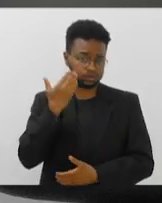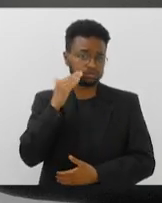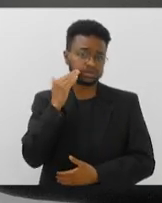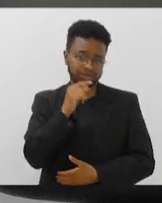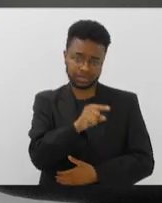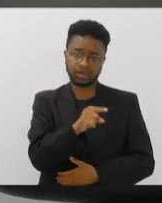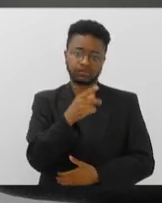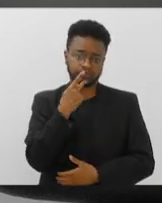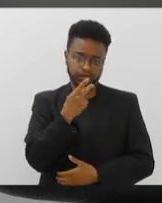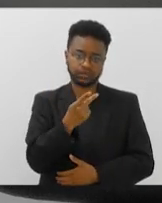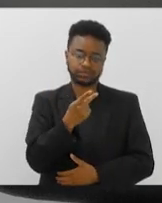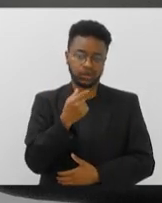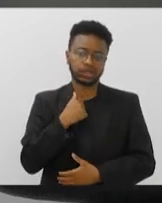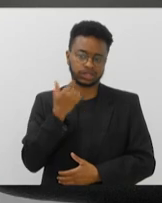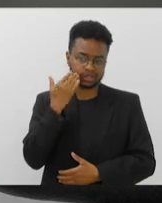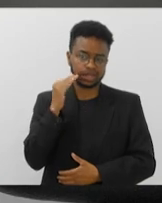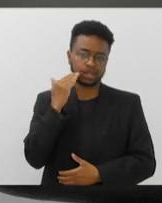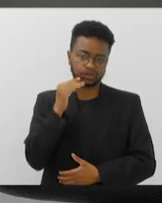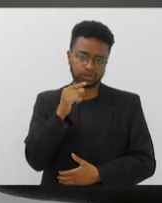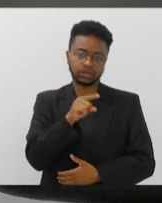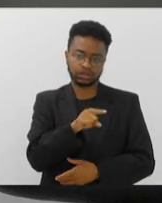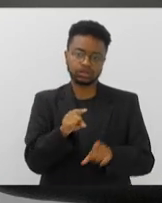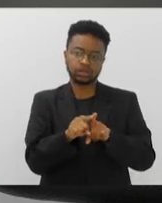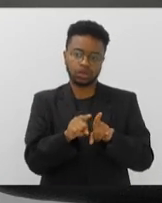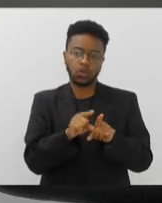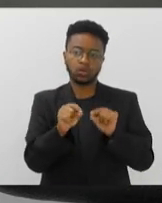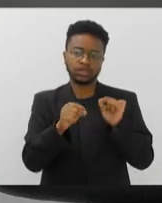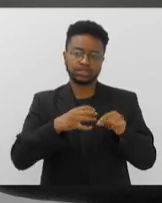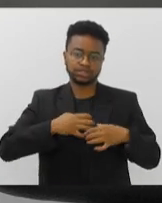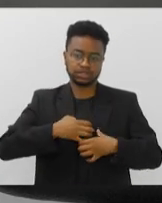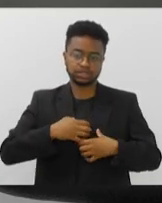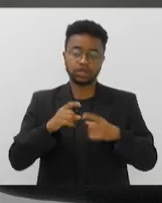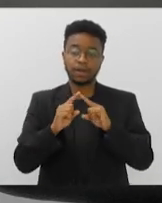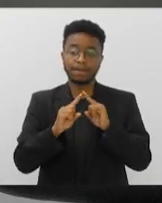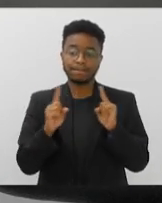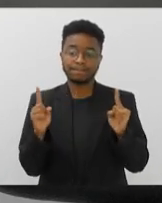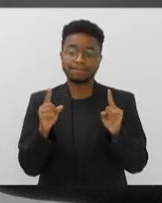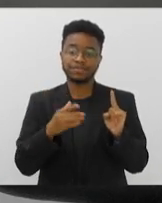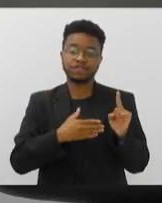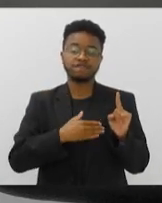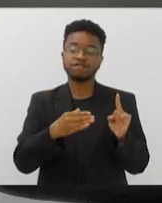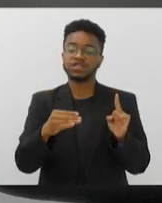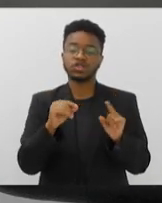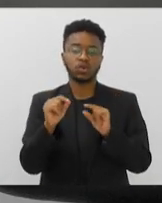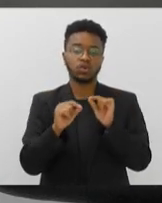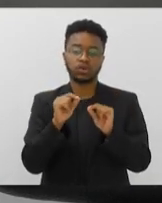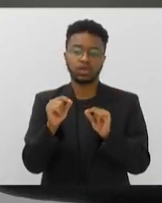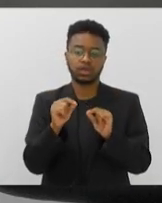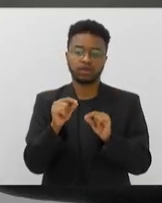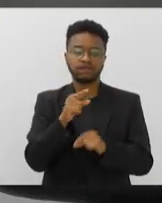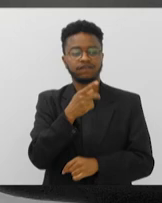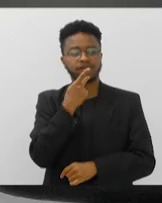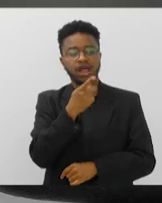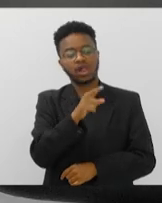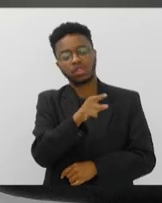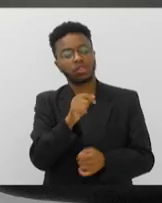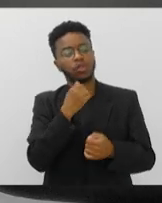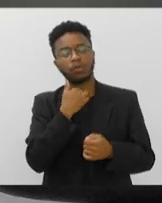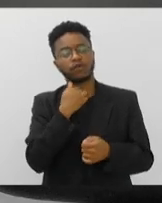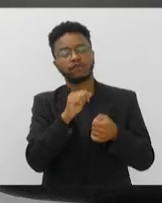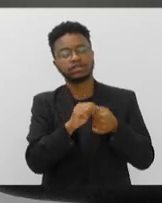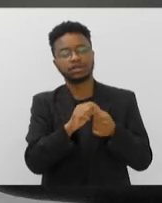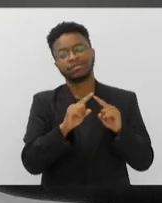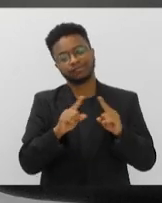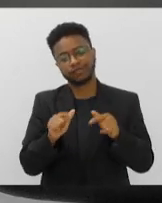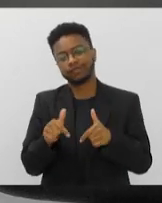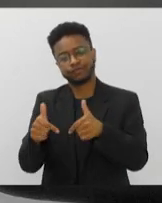compreendo bem o que você tá falando eu compreendo a sua sensação só que filho né filho aquela história tu fala não pode fazer fez não